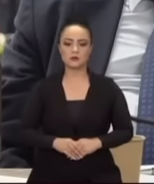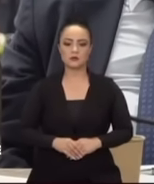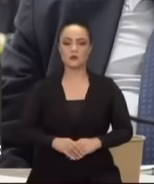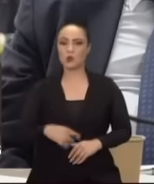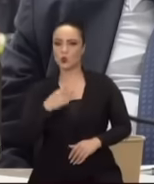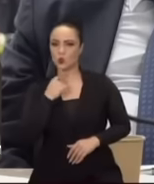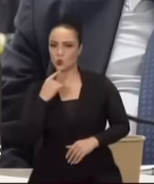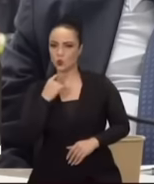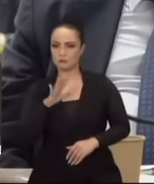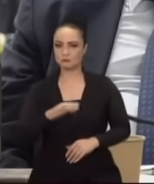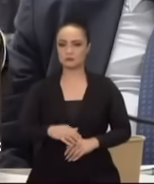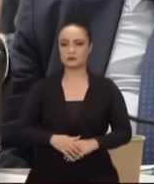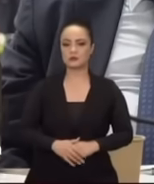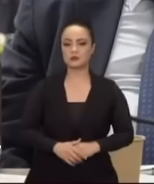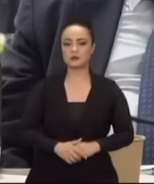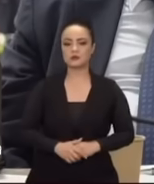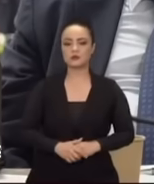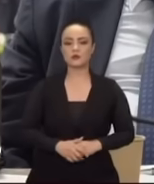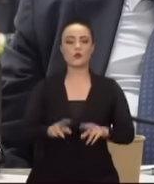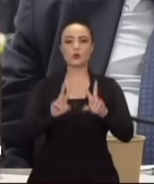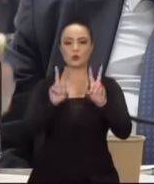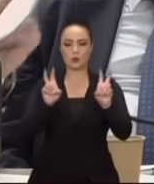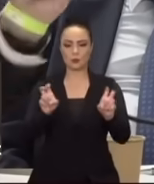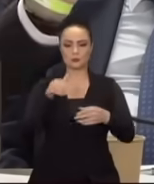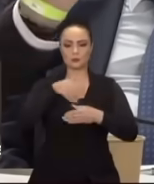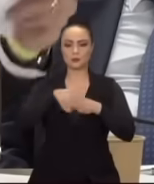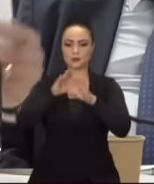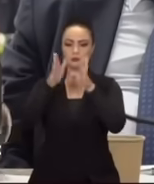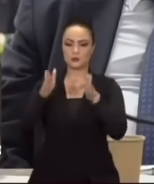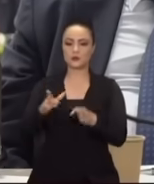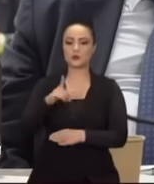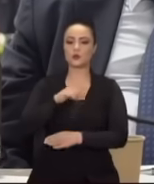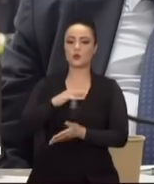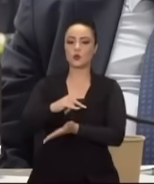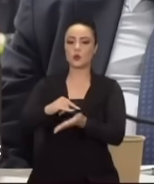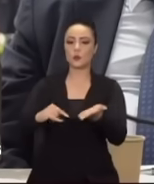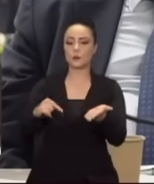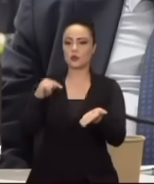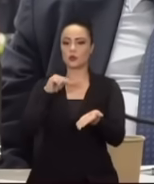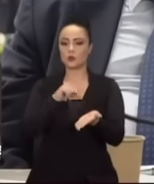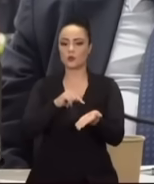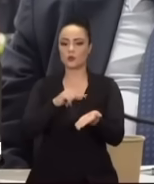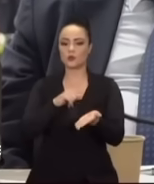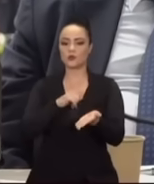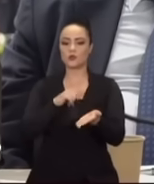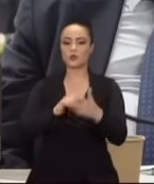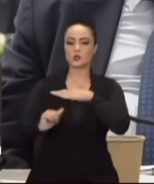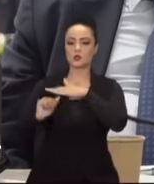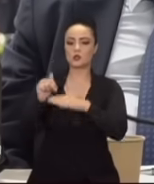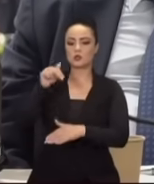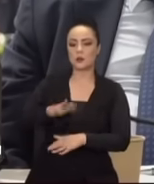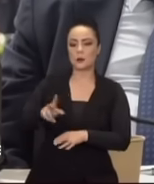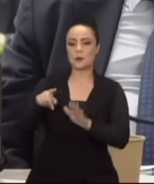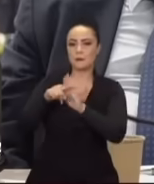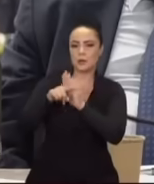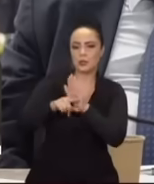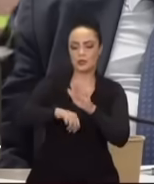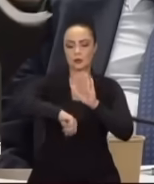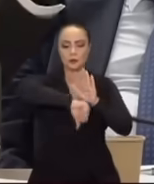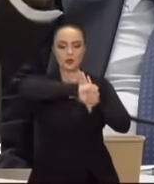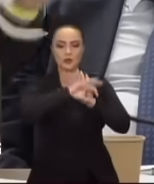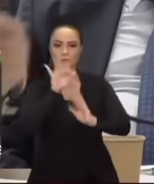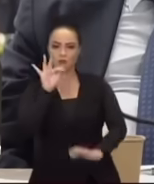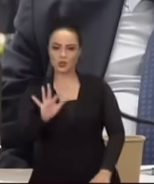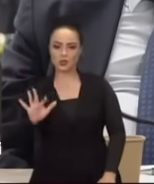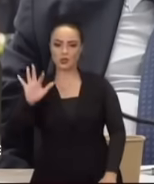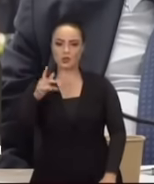Dúvida sobre eleições. Aqui eu tenho um documento aqui da Associação Nacional dos Peritos Criminais Federais.